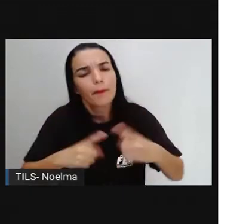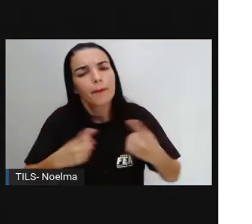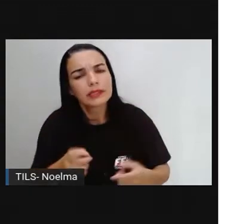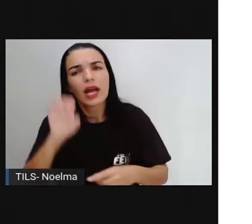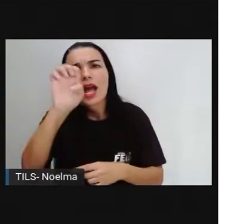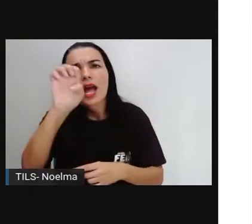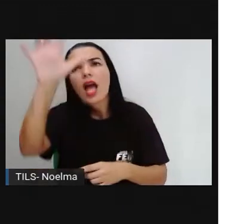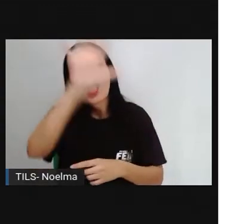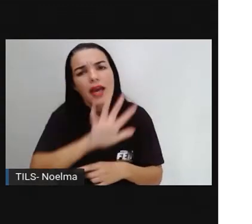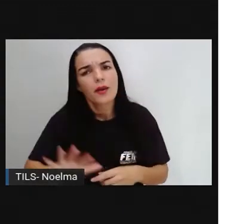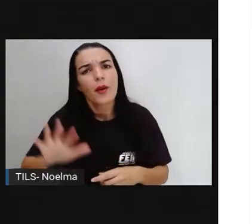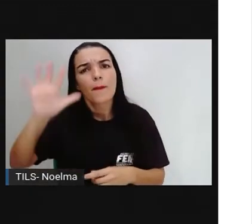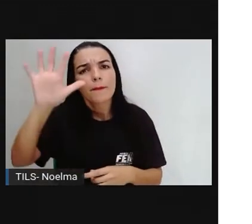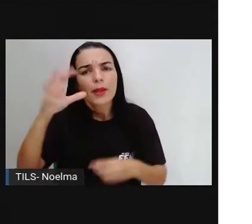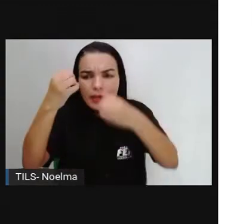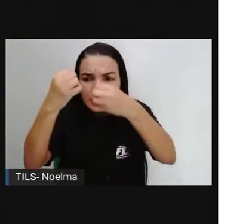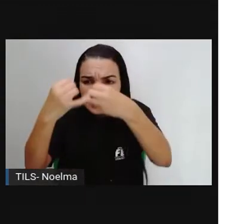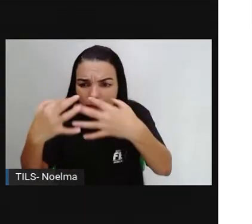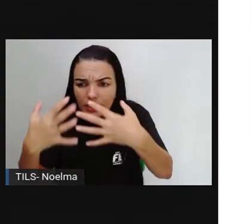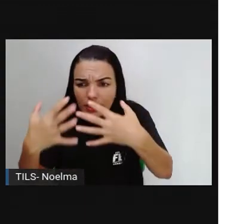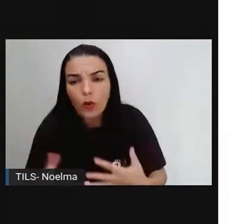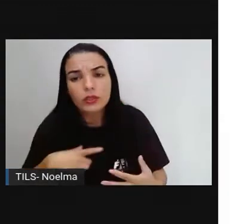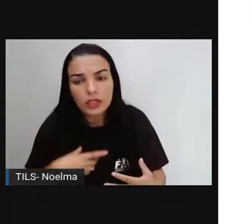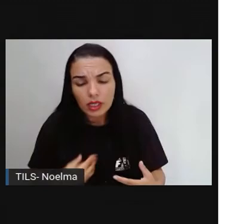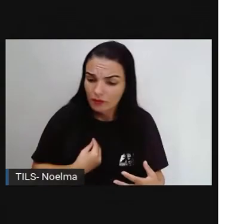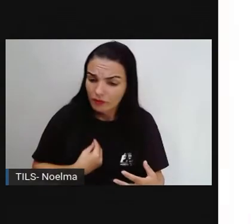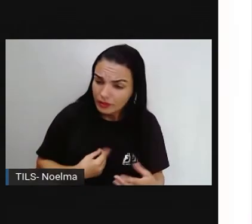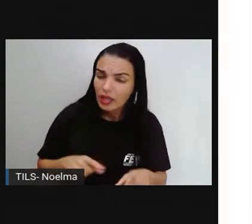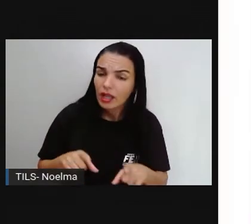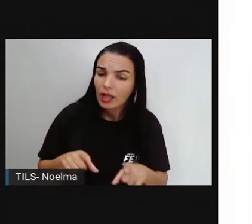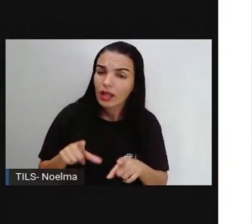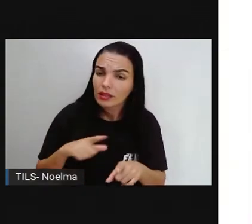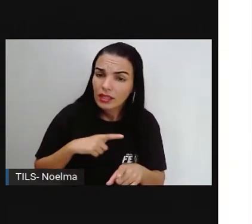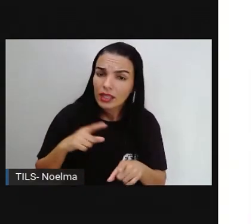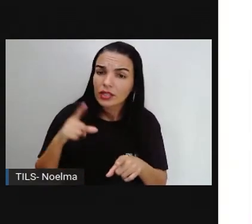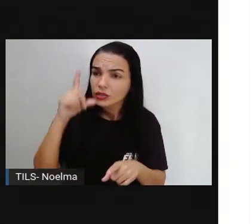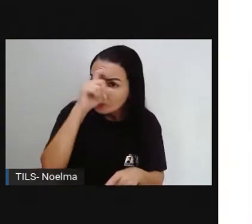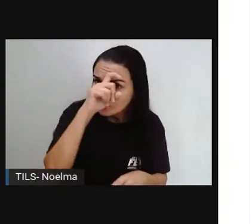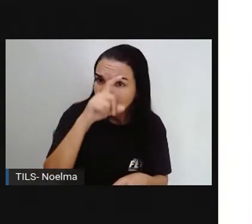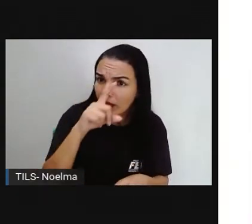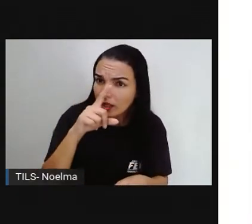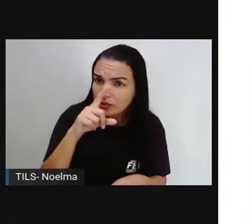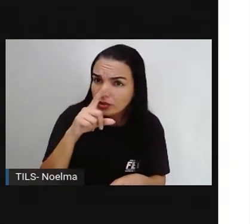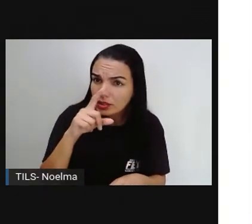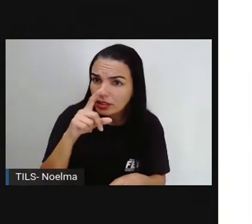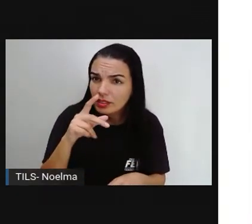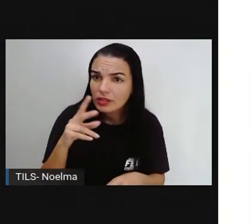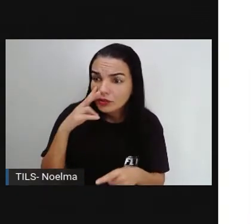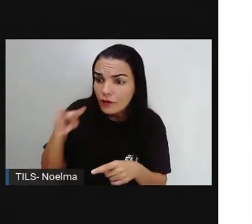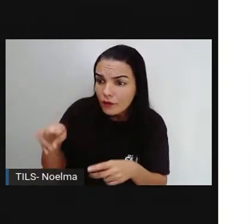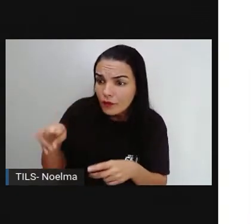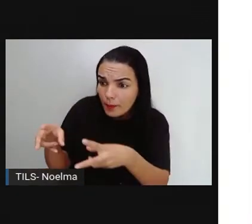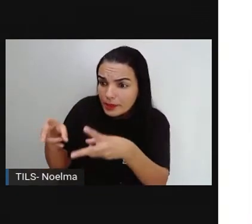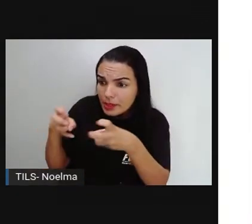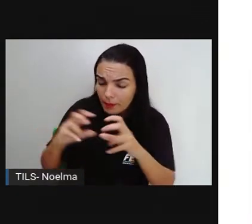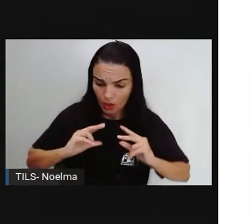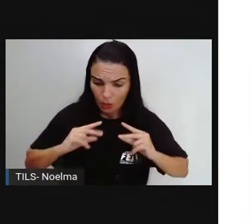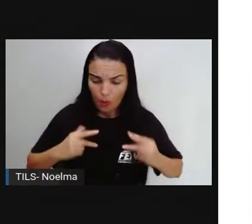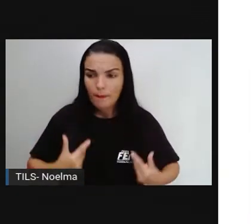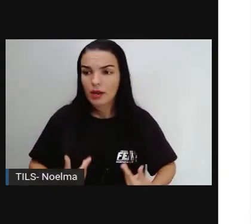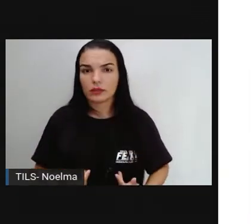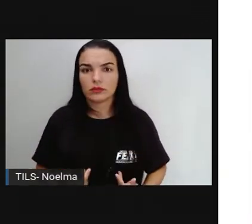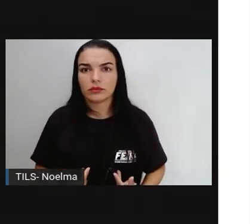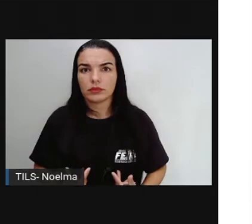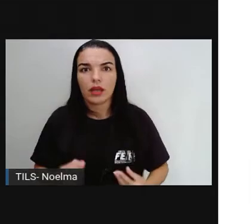eles, inclusive, tiveram muita dificuldade, eles, europeus, dificuldade de nos reconhecer enquanto humanos. E quando nos reconheceram como humanos, eles